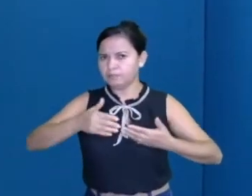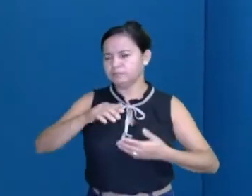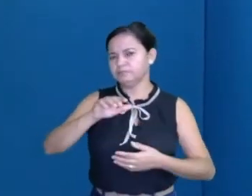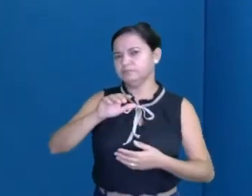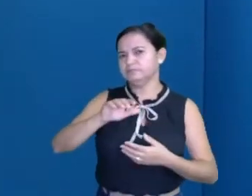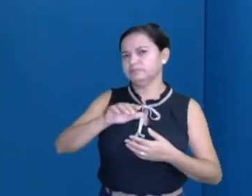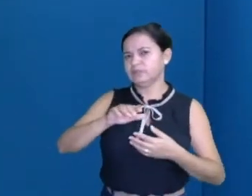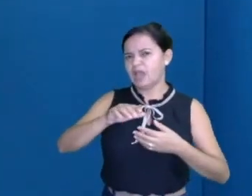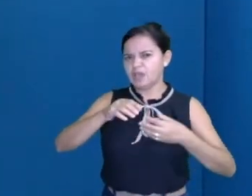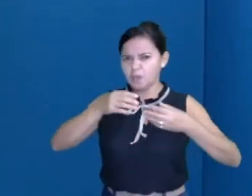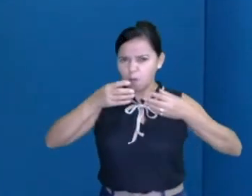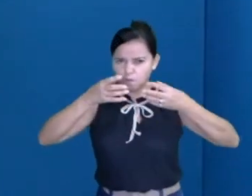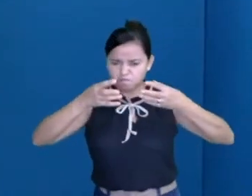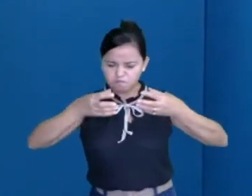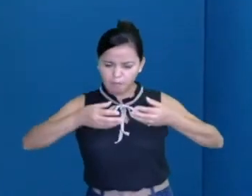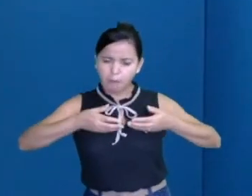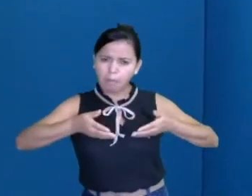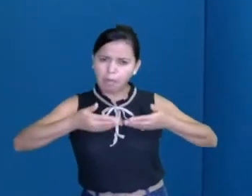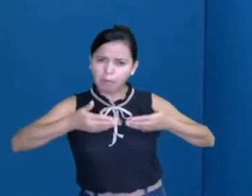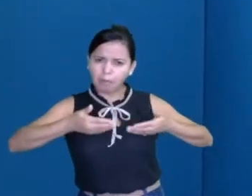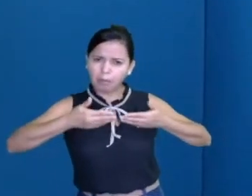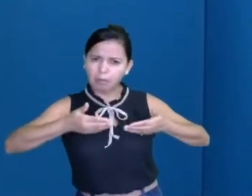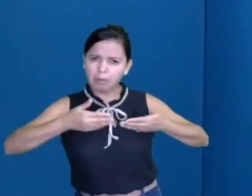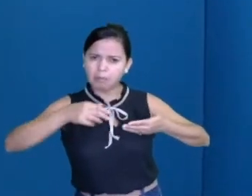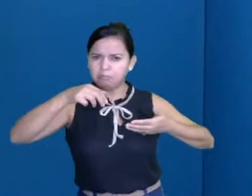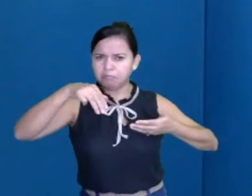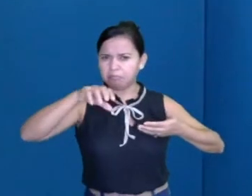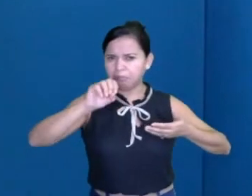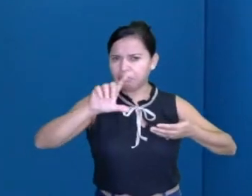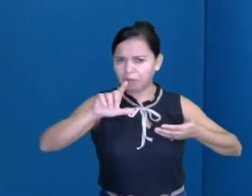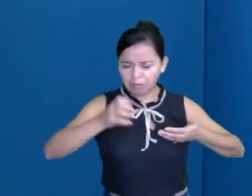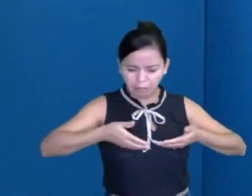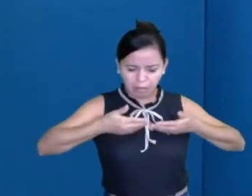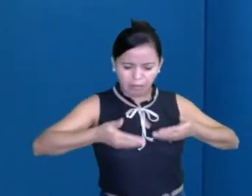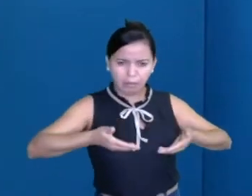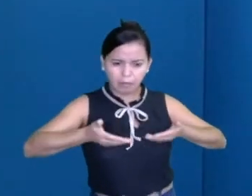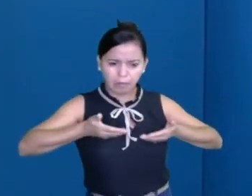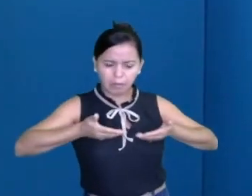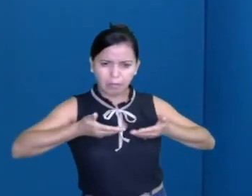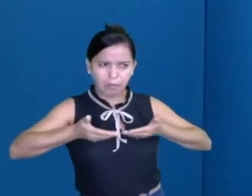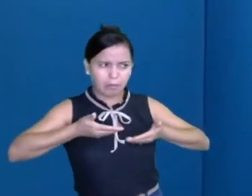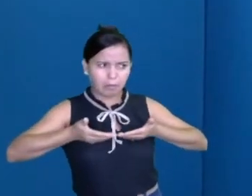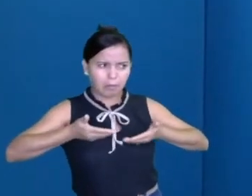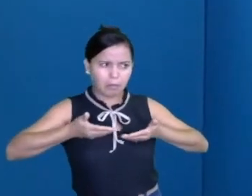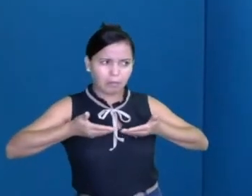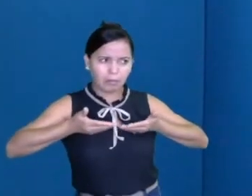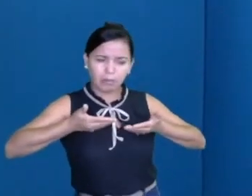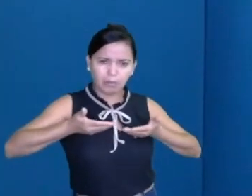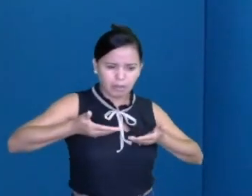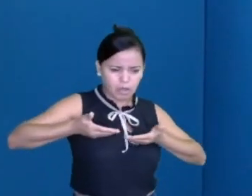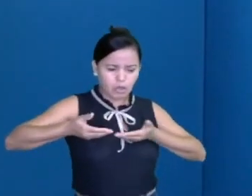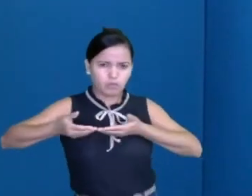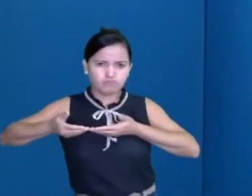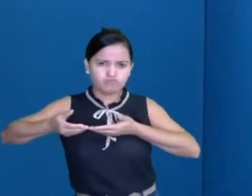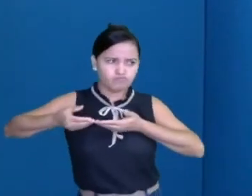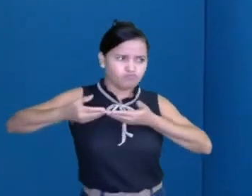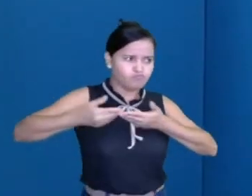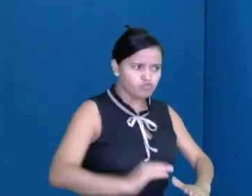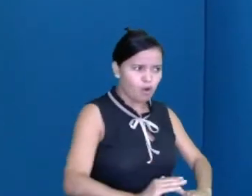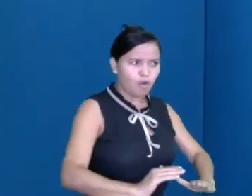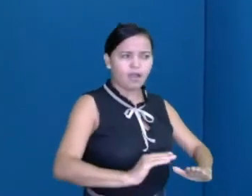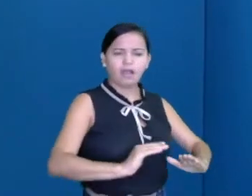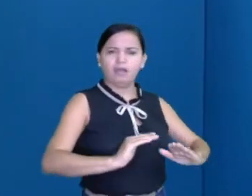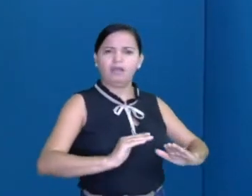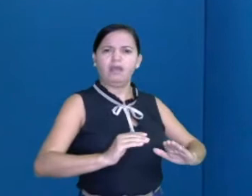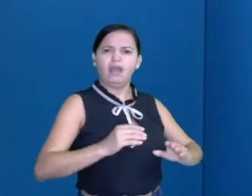coisa e jogasse no chão. Você com certeza imagina que esse chão, se ele tivesse sujo, ele iria agregar sujeira nessa